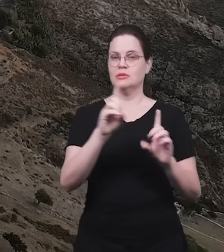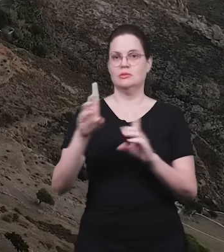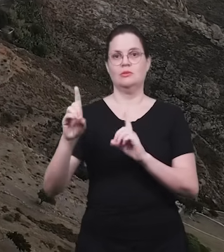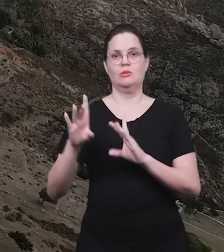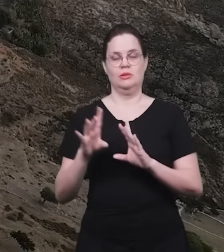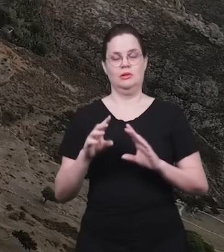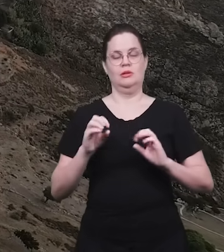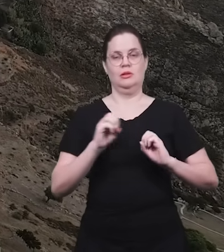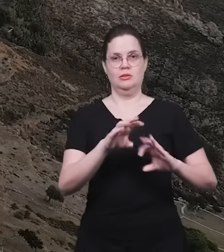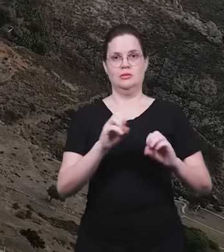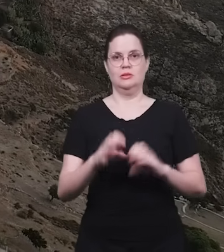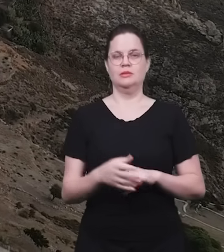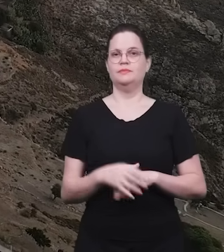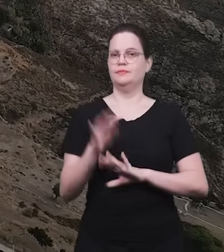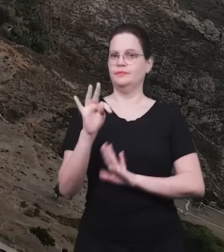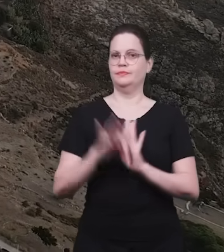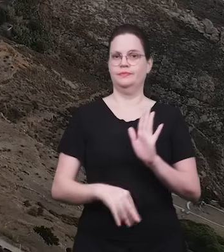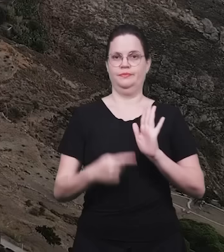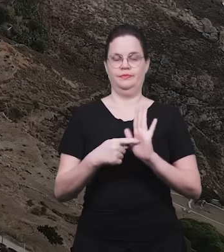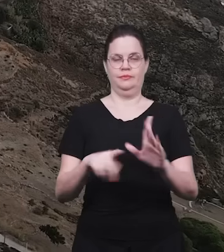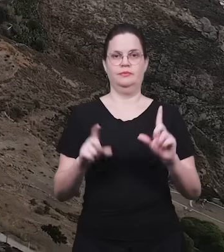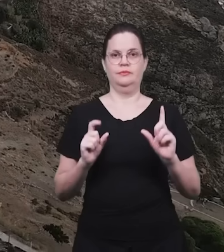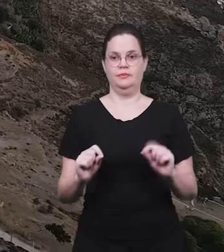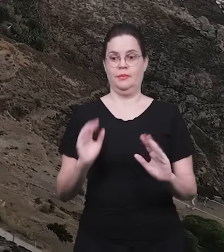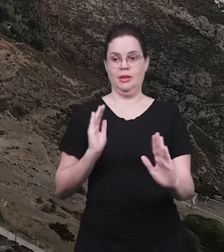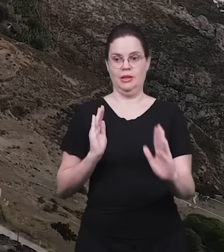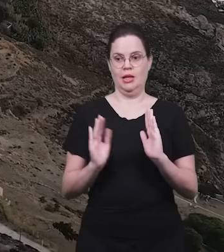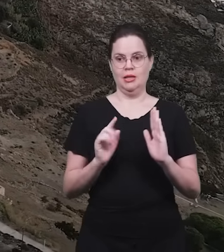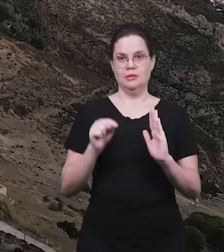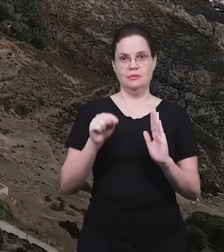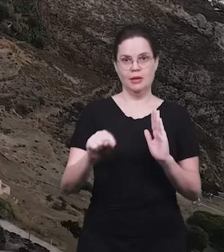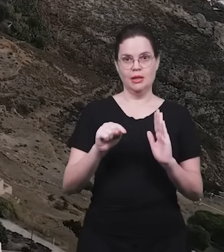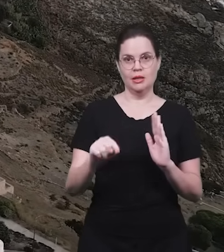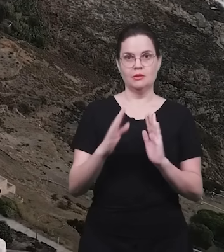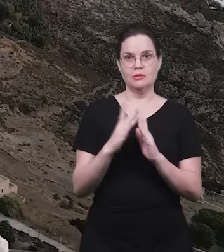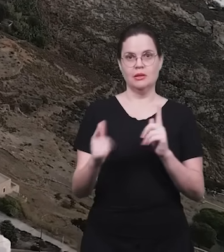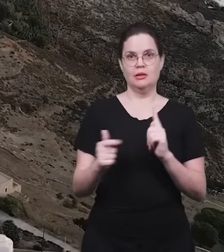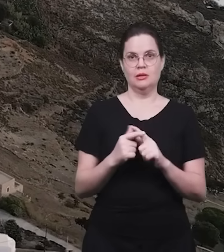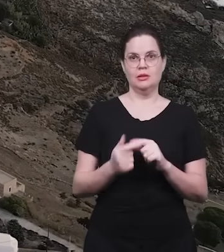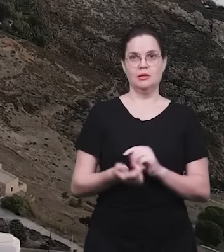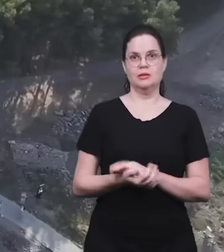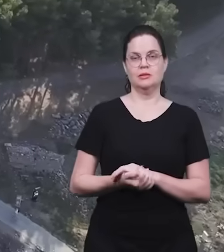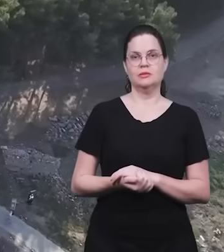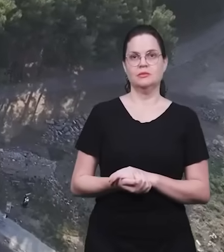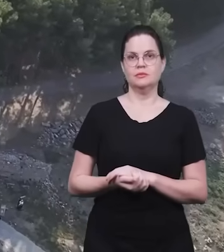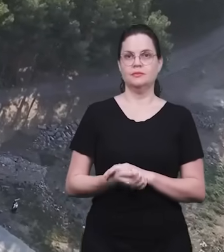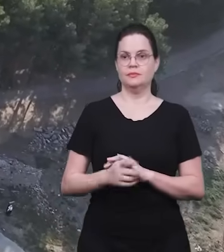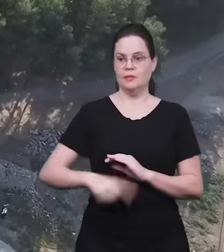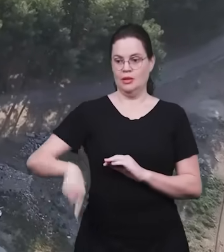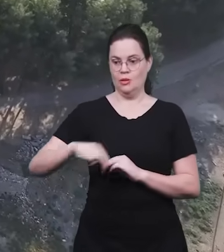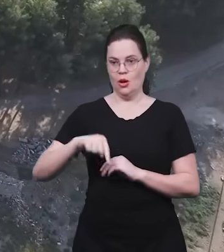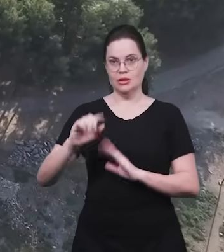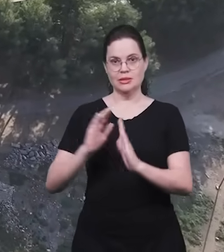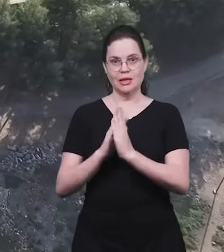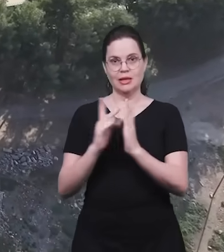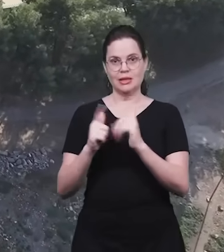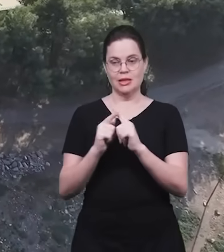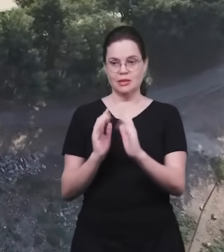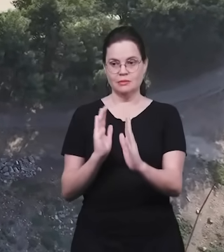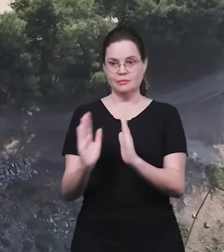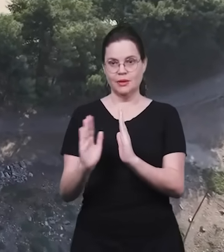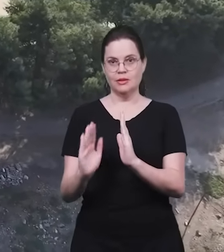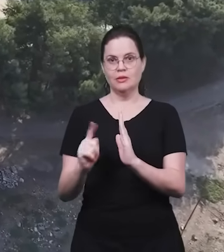seguinte: é que nesse momento da igreja, esse momento que a igreja está vivendo,